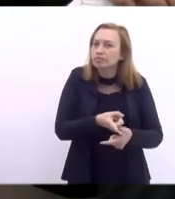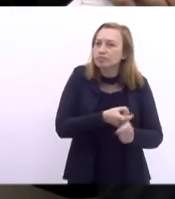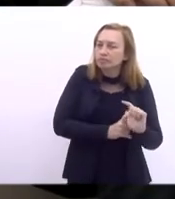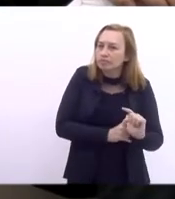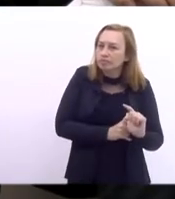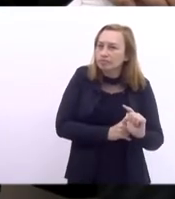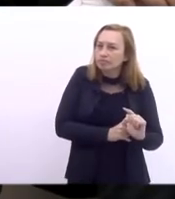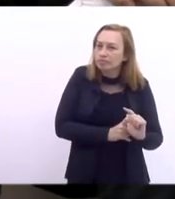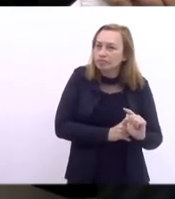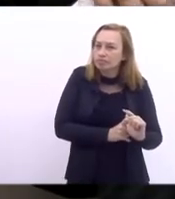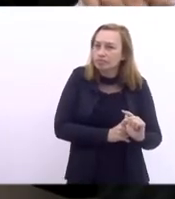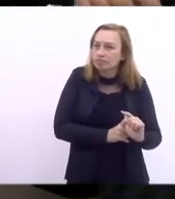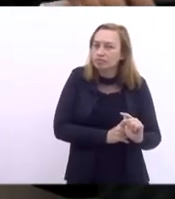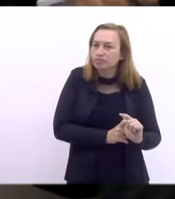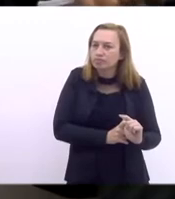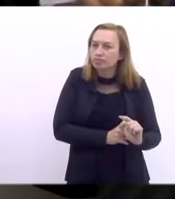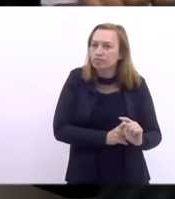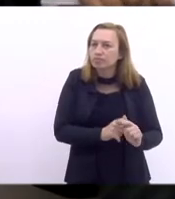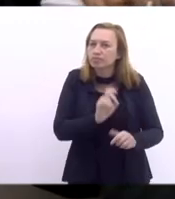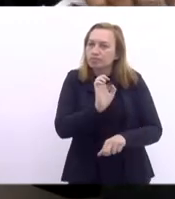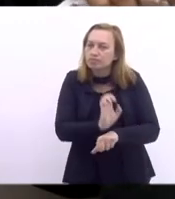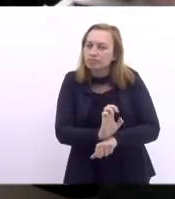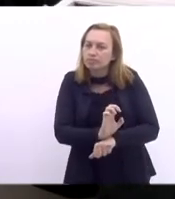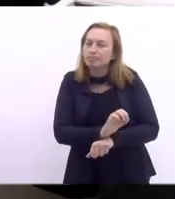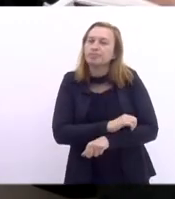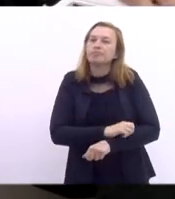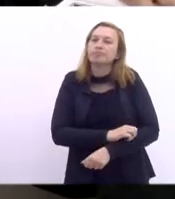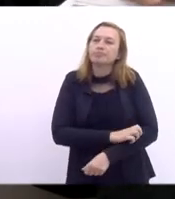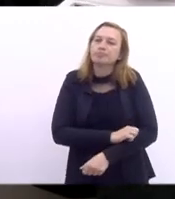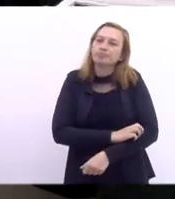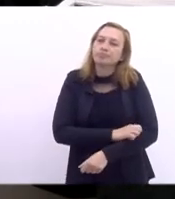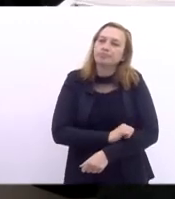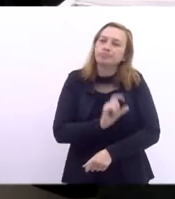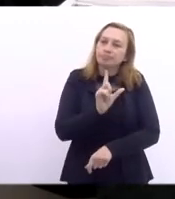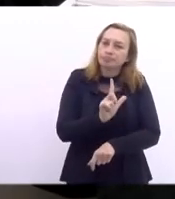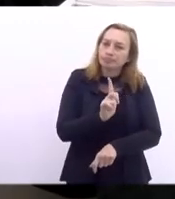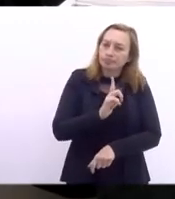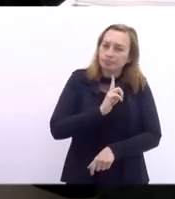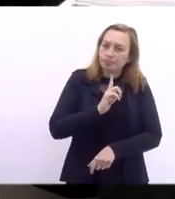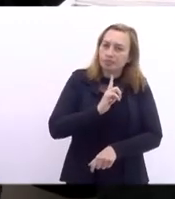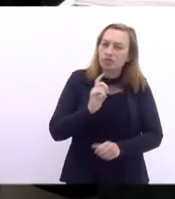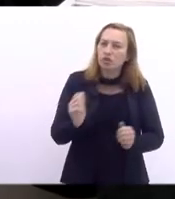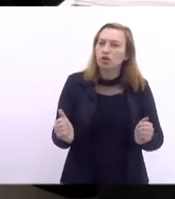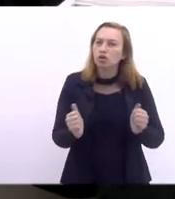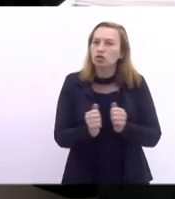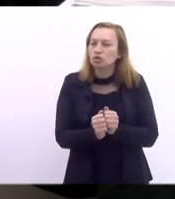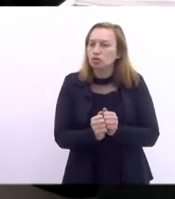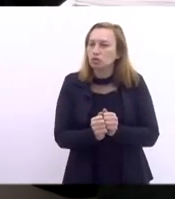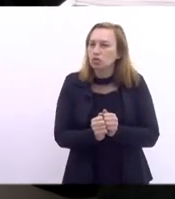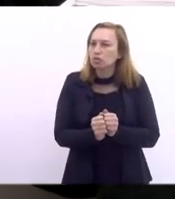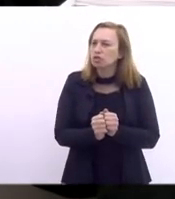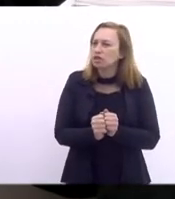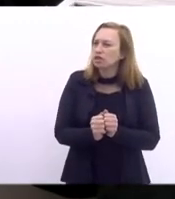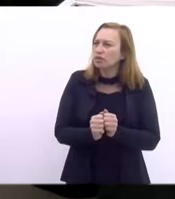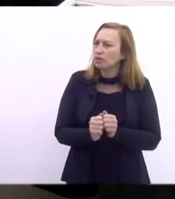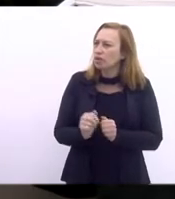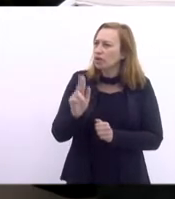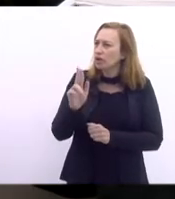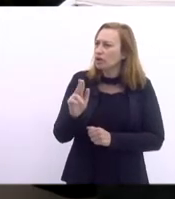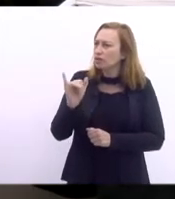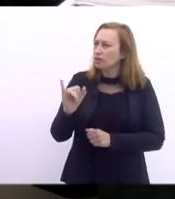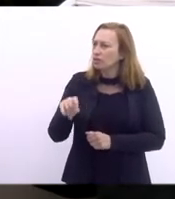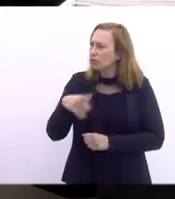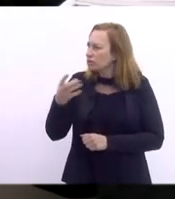essa dívida que o que o estado contrata junto com a união que ele obedece a resolução do cenário